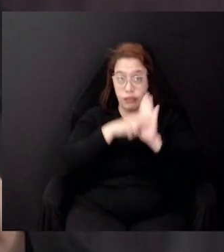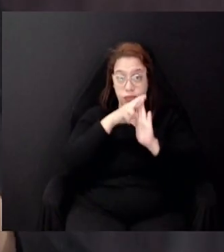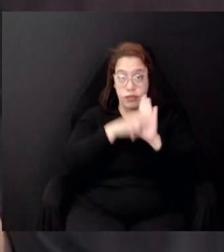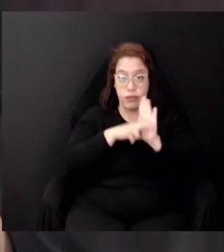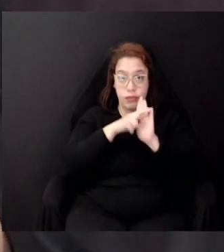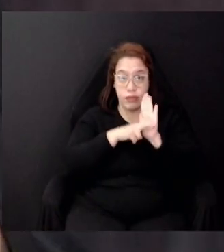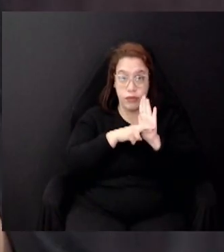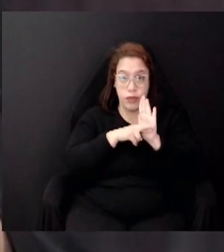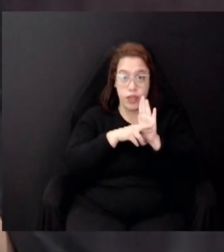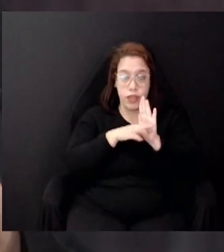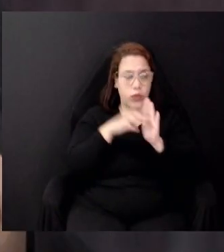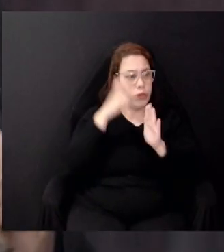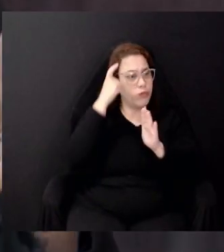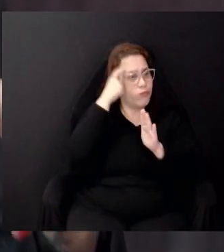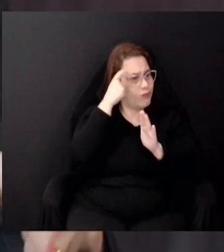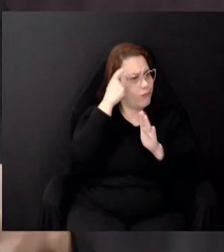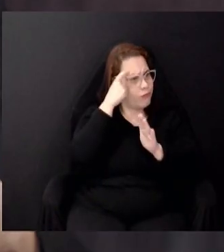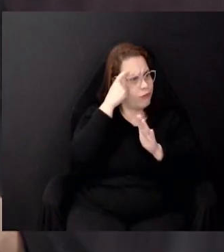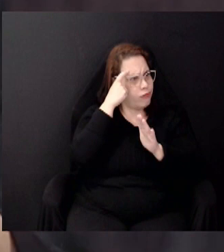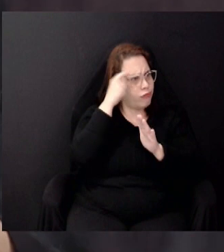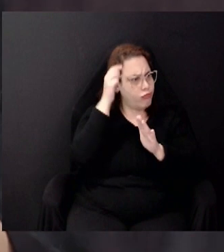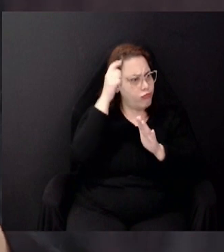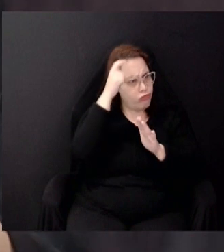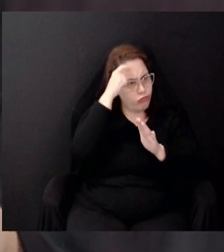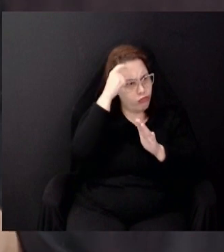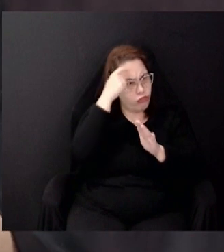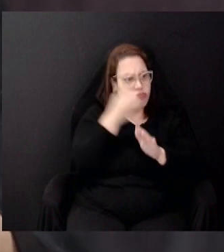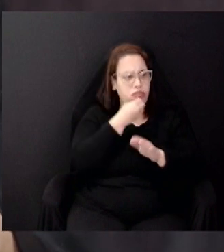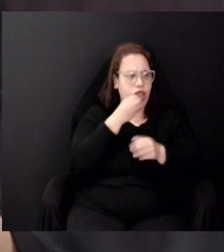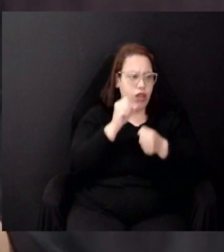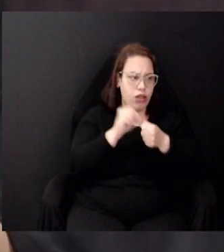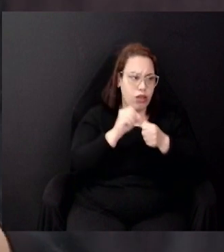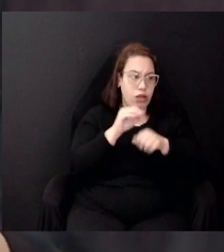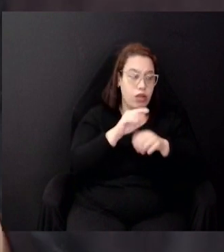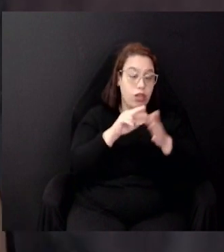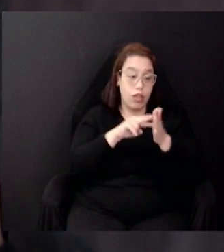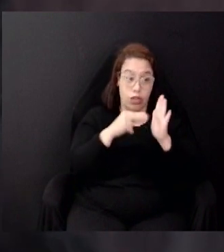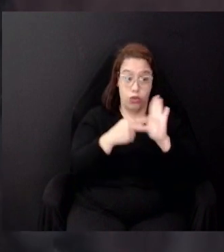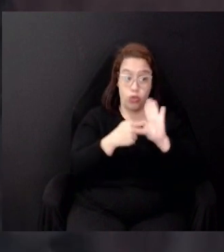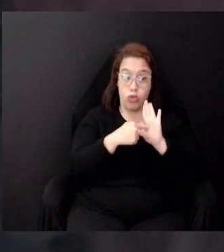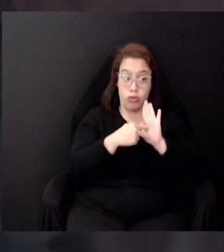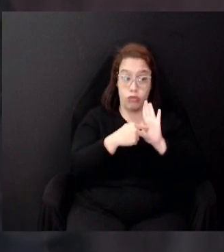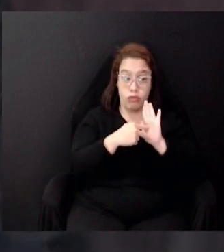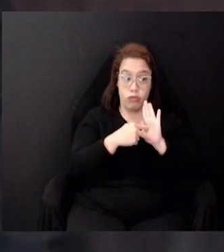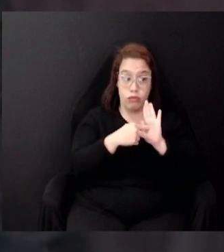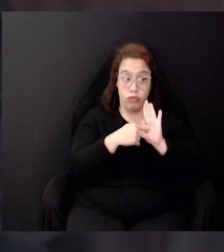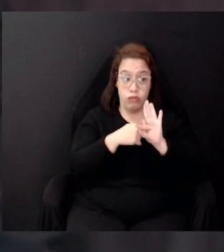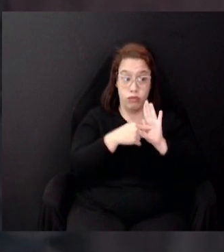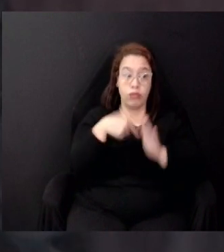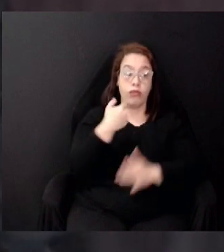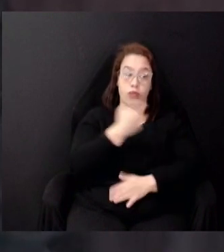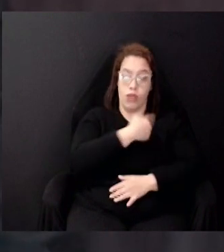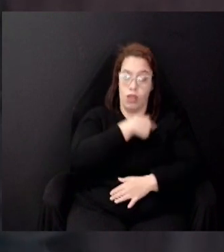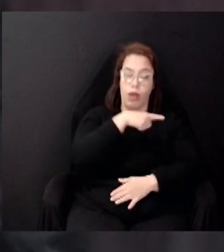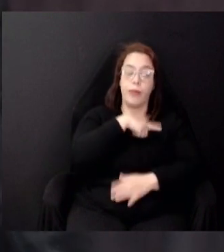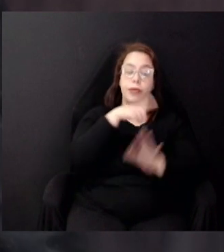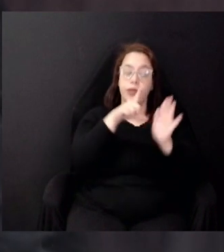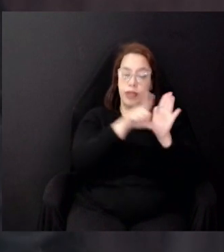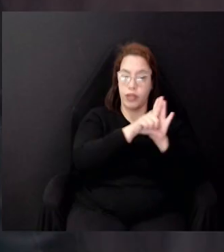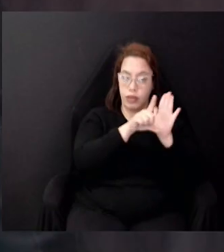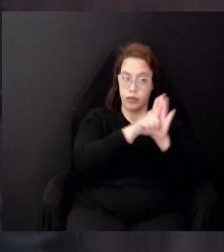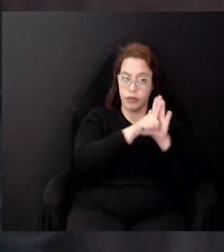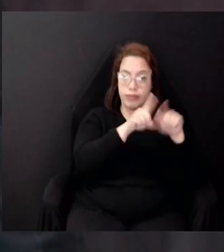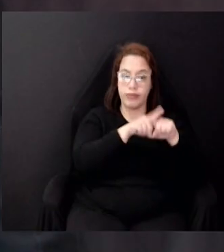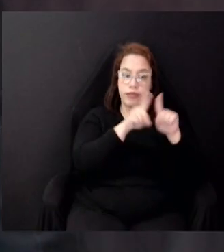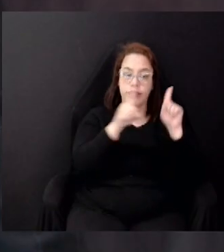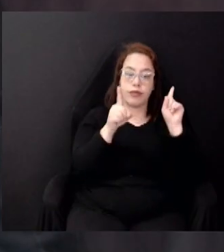consciente, um pouco mais bem feita nesse sentido. Então, a gente tem legislação, mas